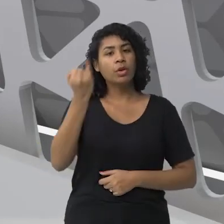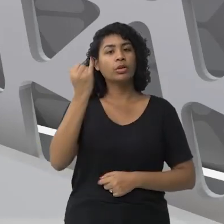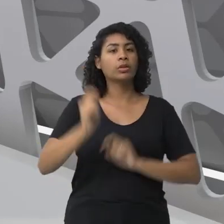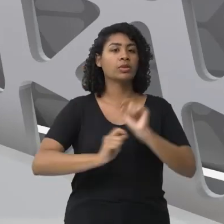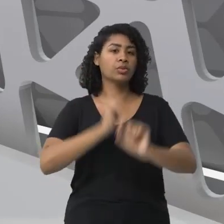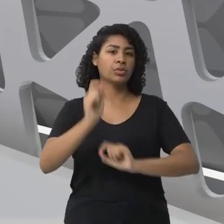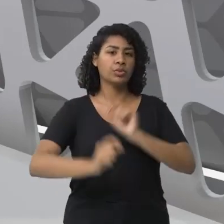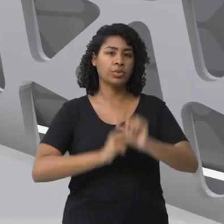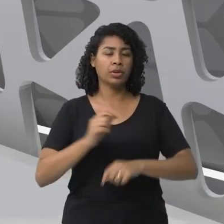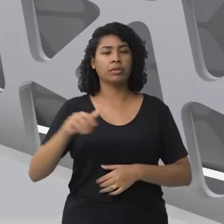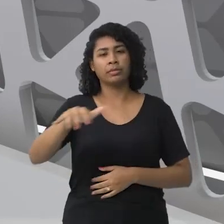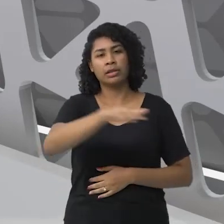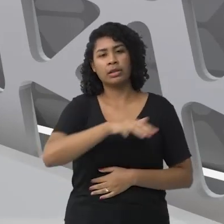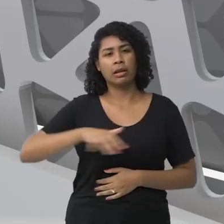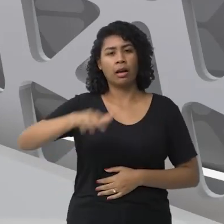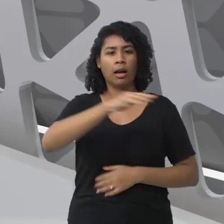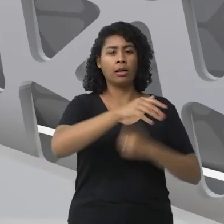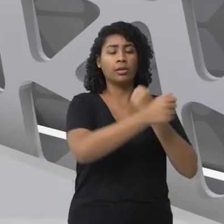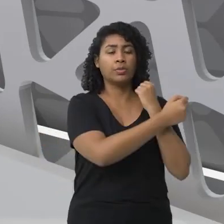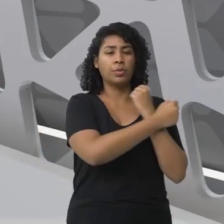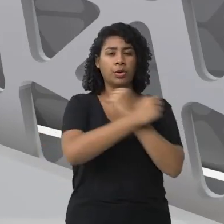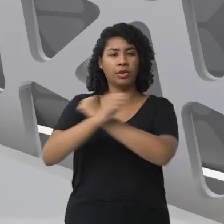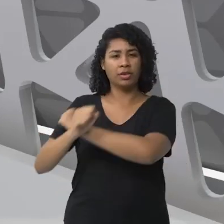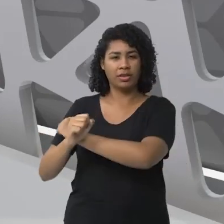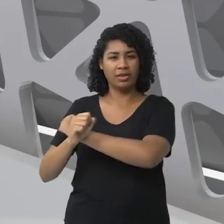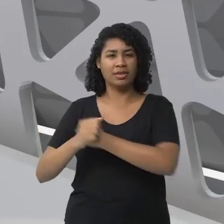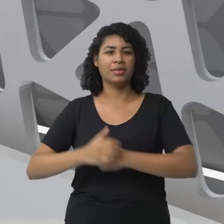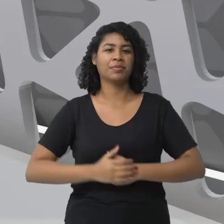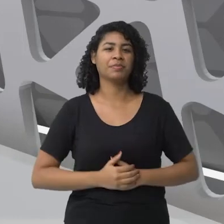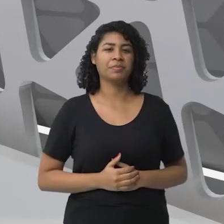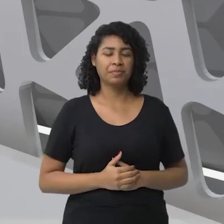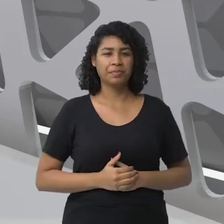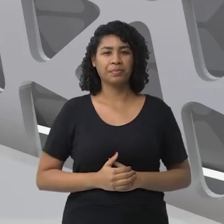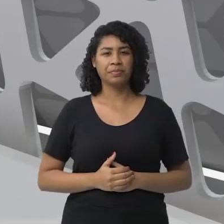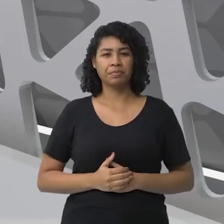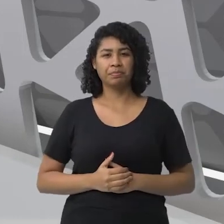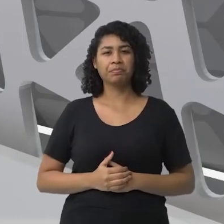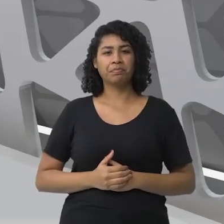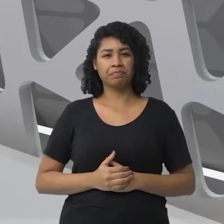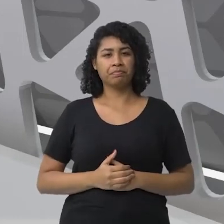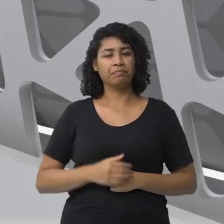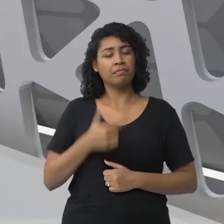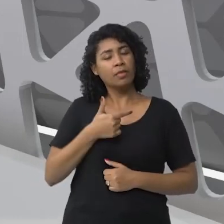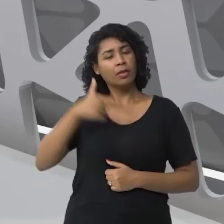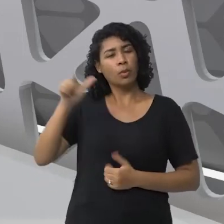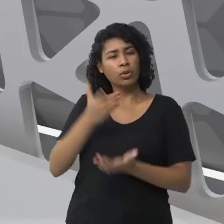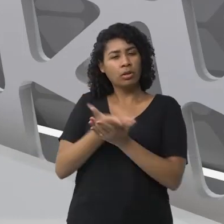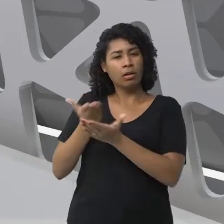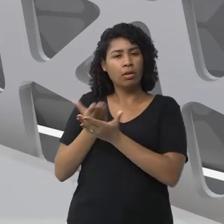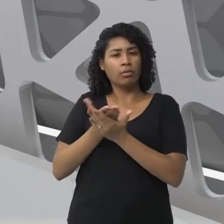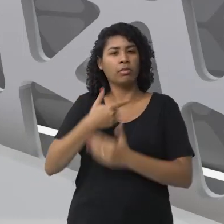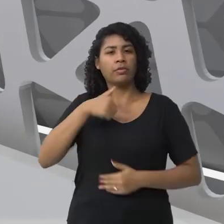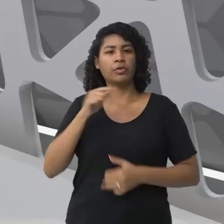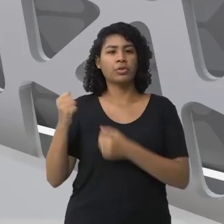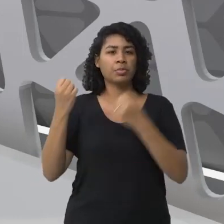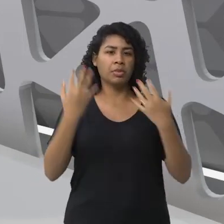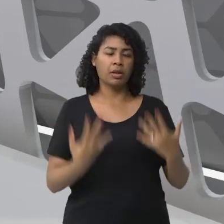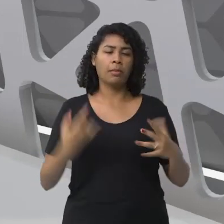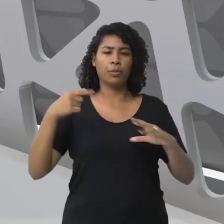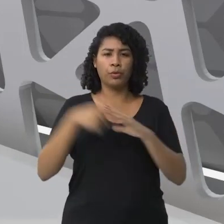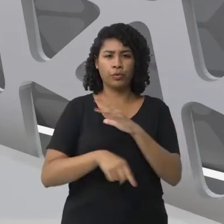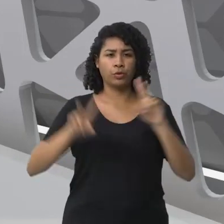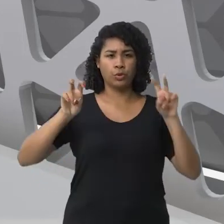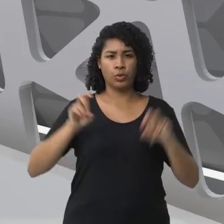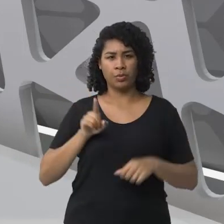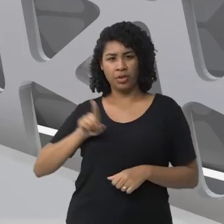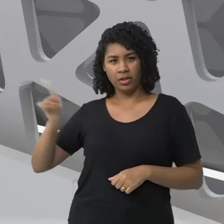práticas, essas áreas de preservação, as chamadas unidades de conservação, que vai ser um tema de uma aula futura, no qual é necessário que a